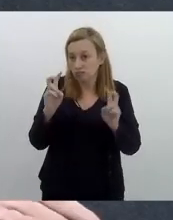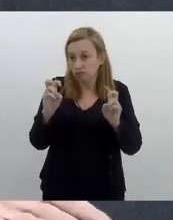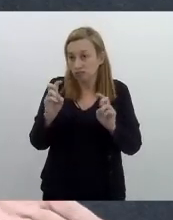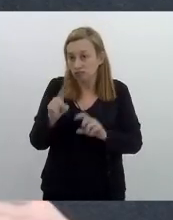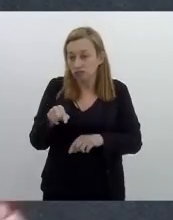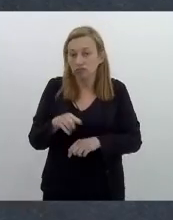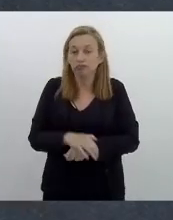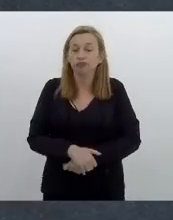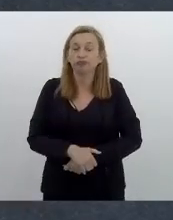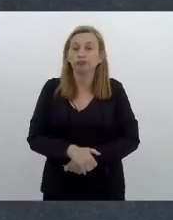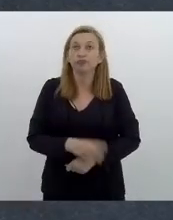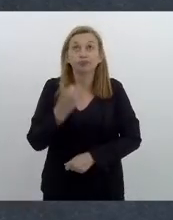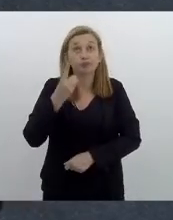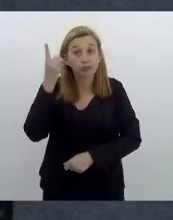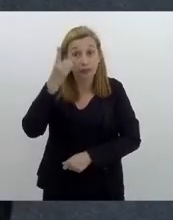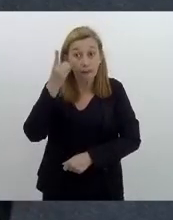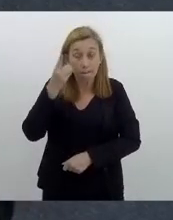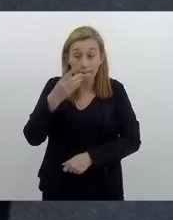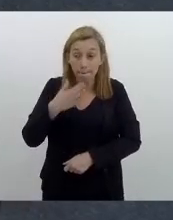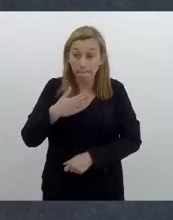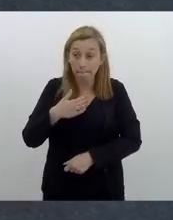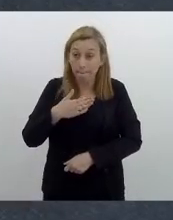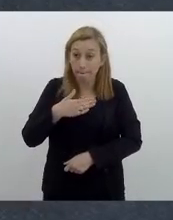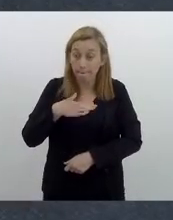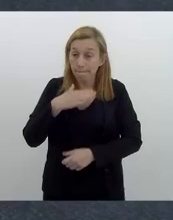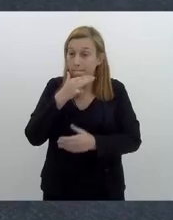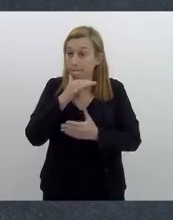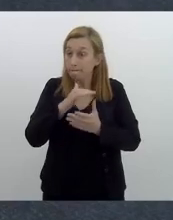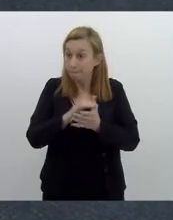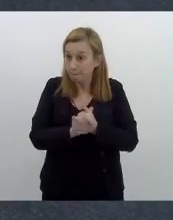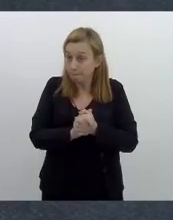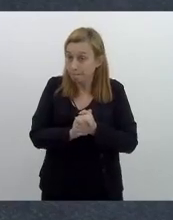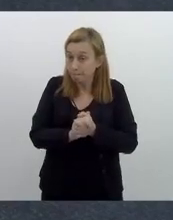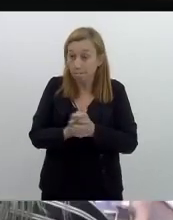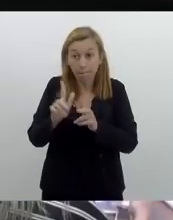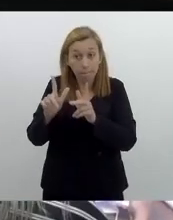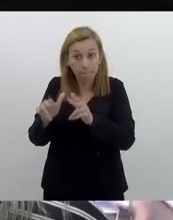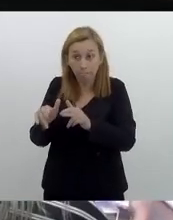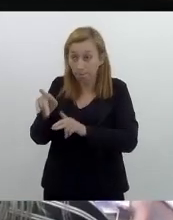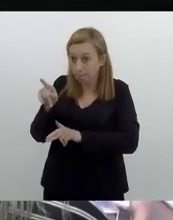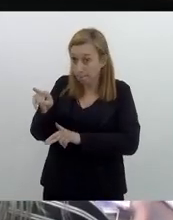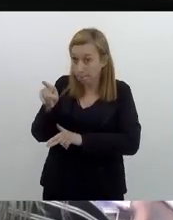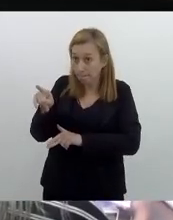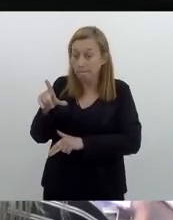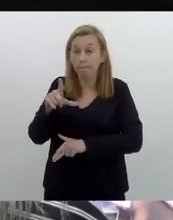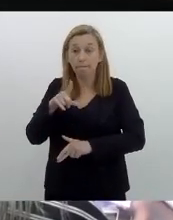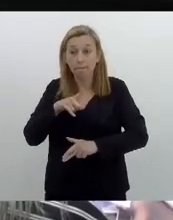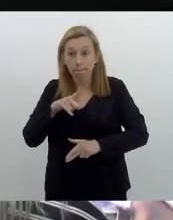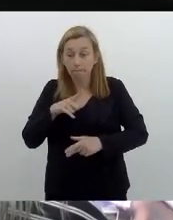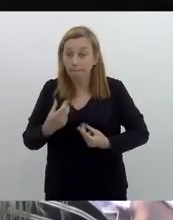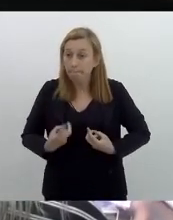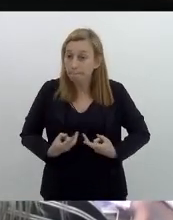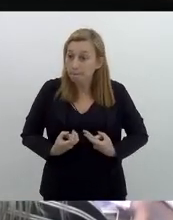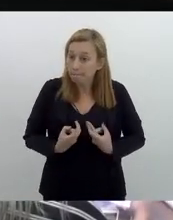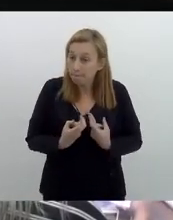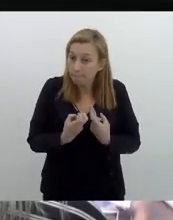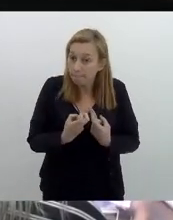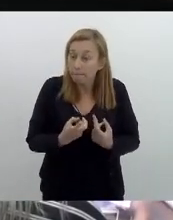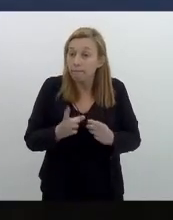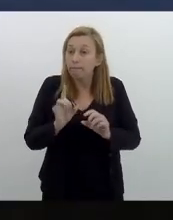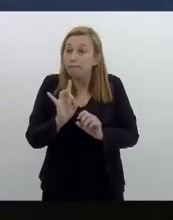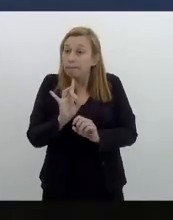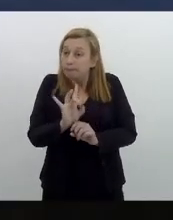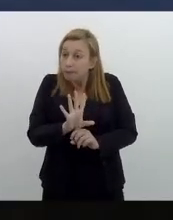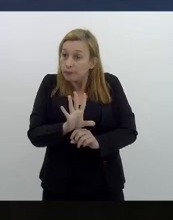Olha Deputado A minha esposa Tem exatamente Essa situação Ela teve um câncer Só que